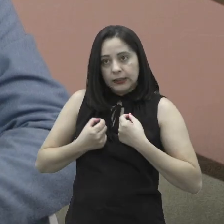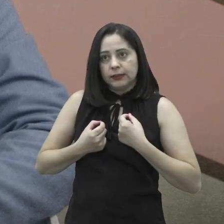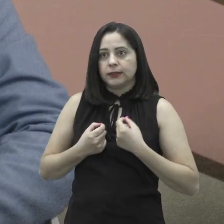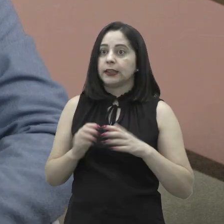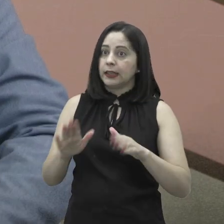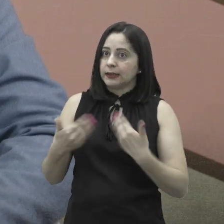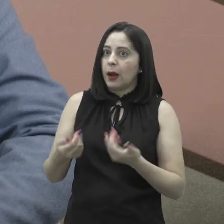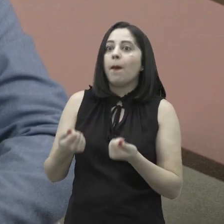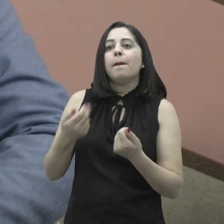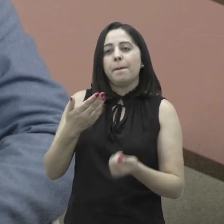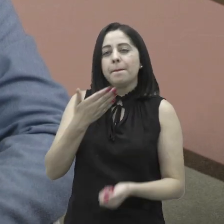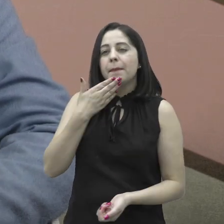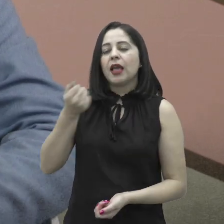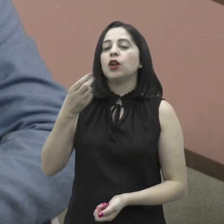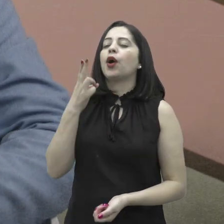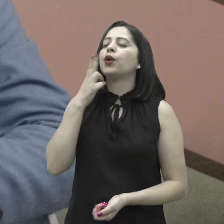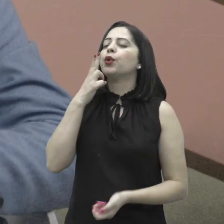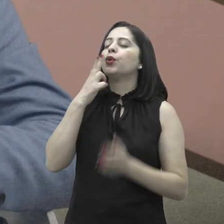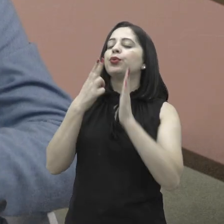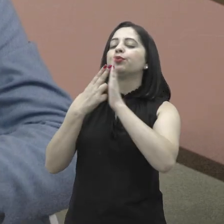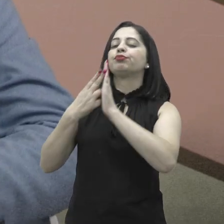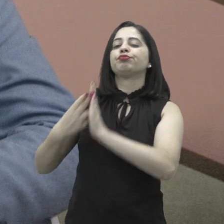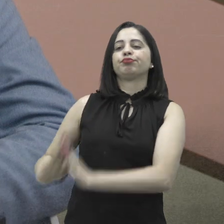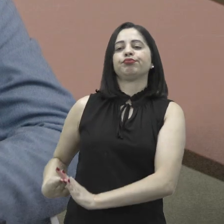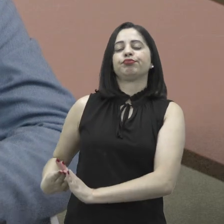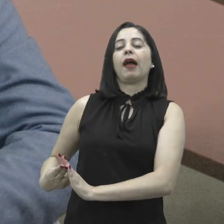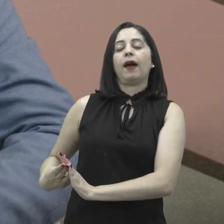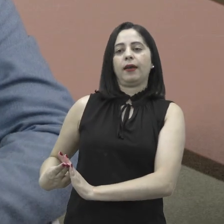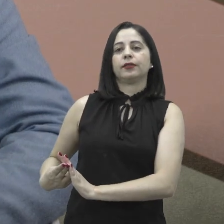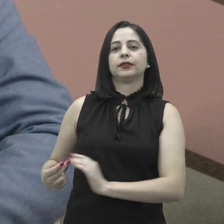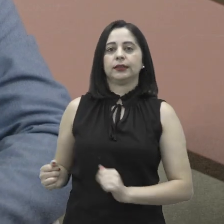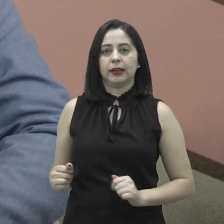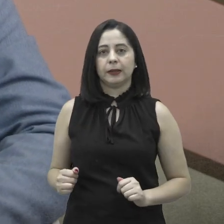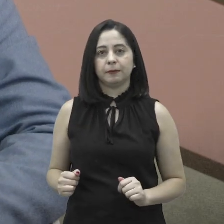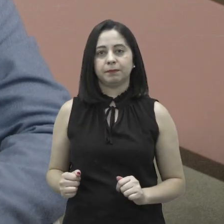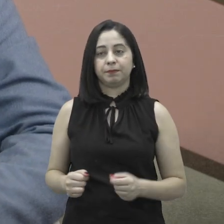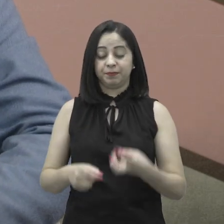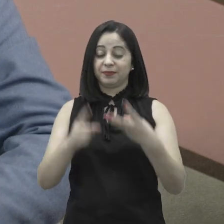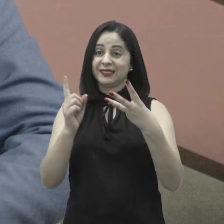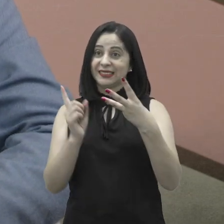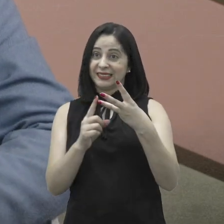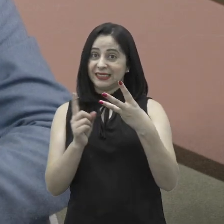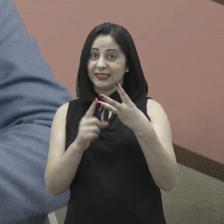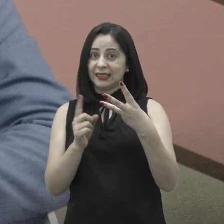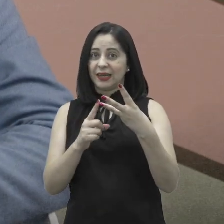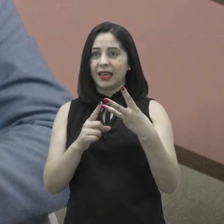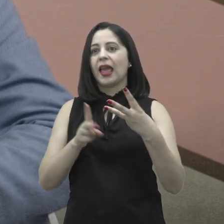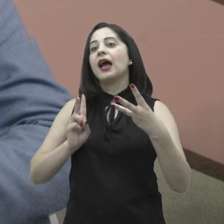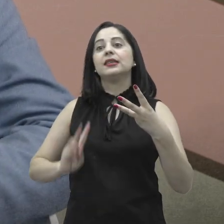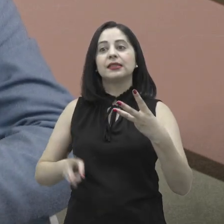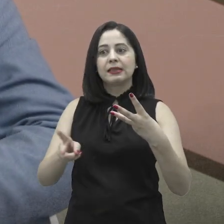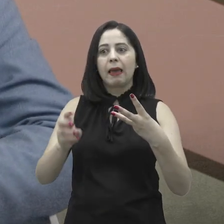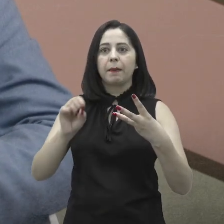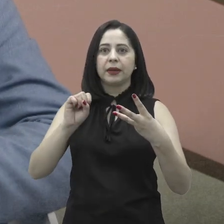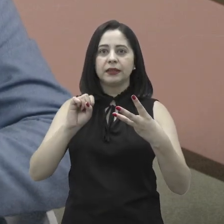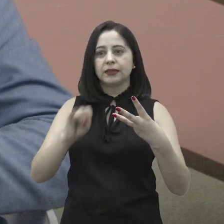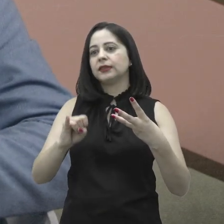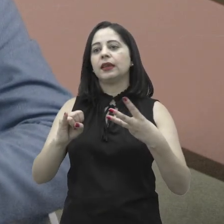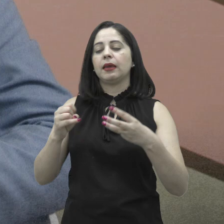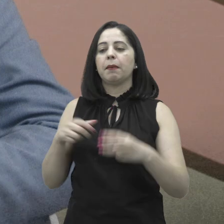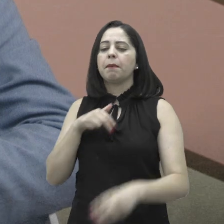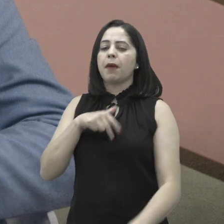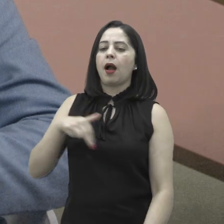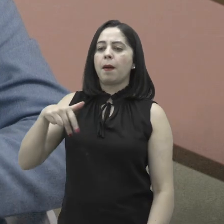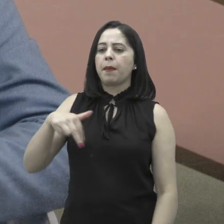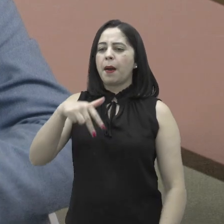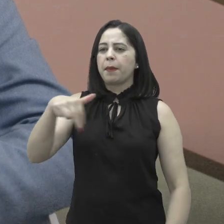do tabagismo é muito importante para poder controlar todas essas doenças sistêmicas, tá? E lembrar sempre de usar máscara quando você for em algum lugar ali que está